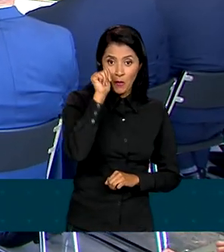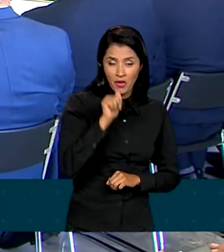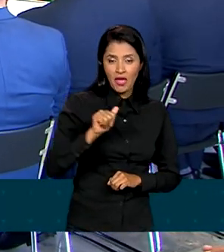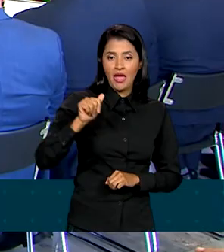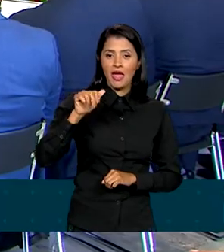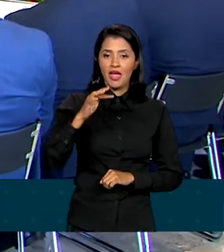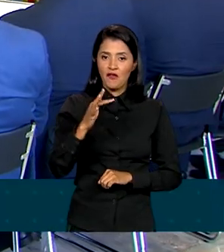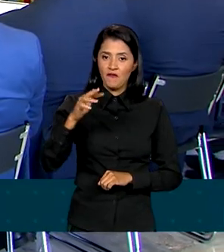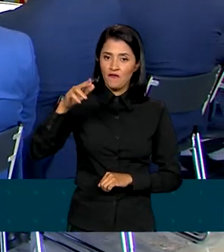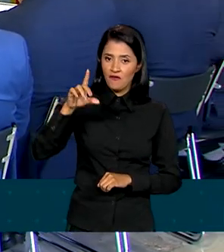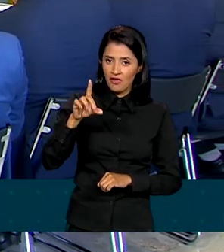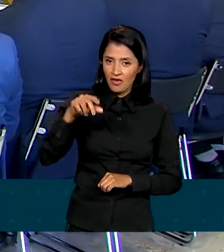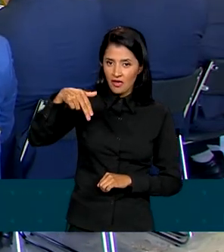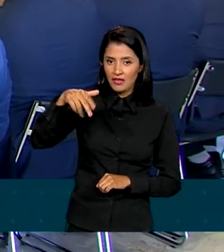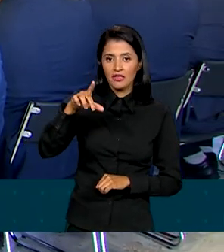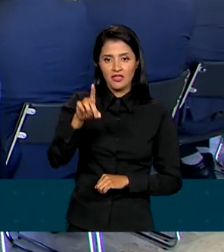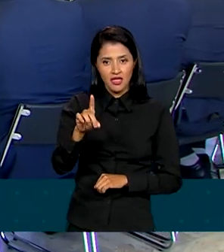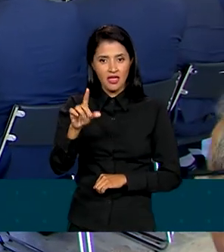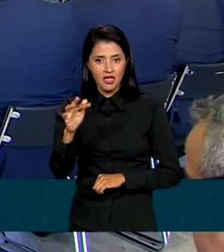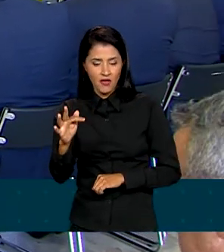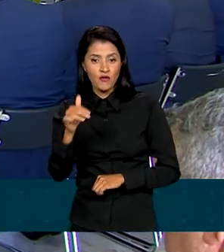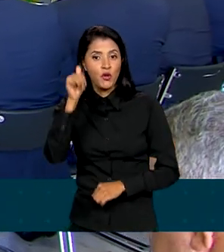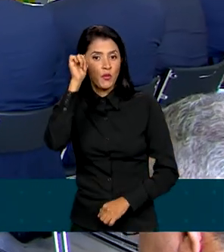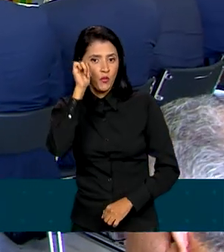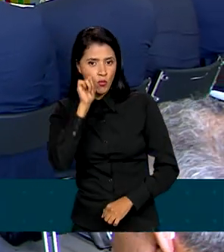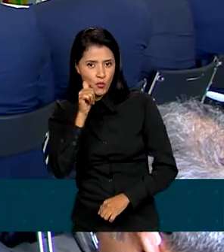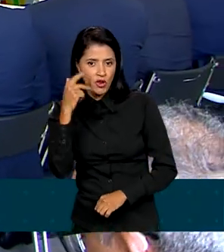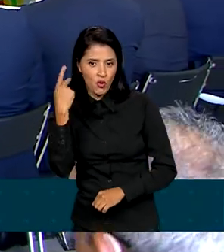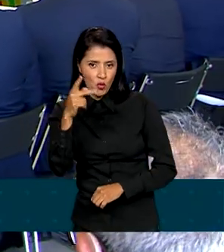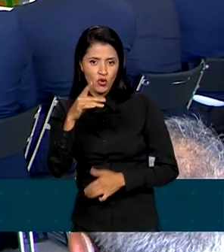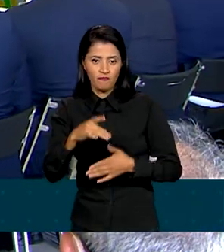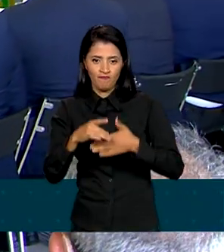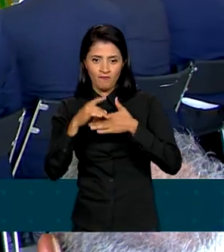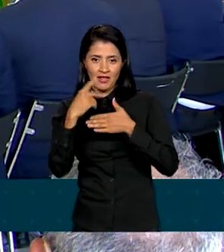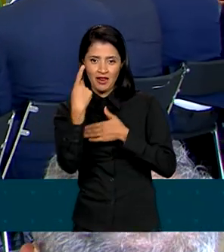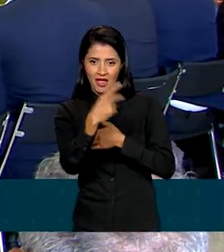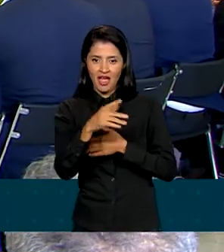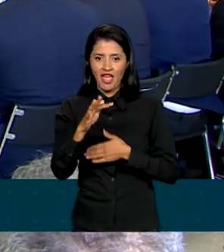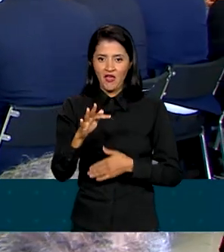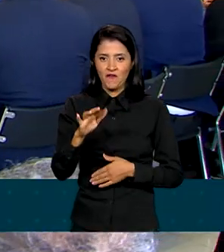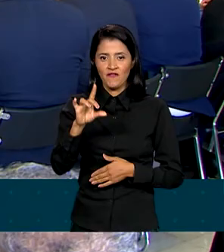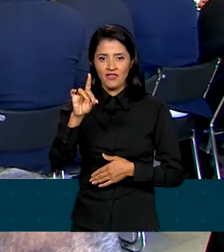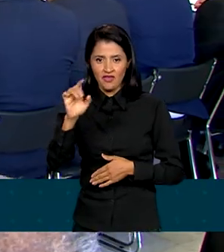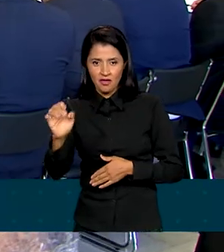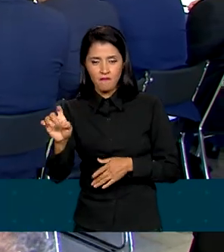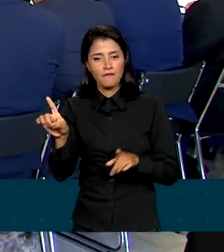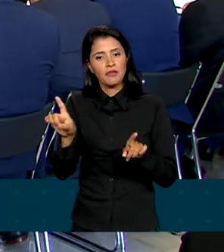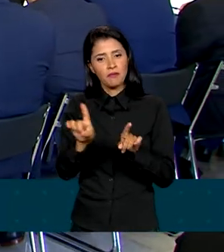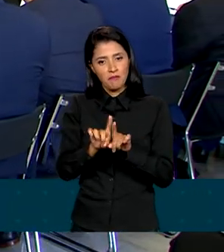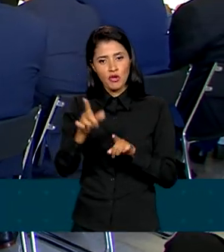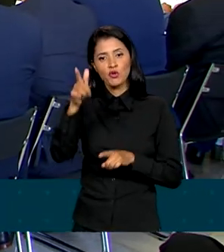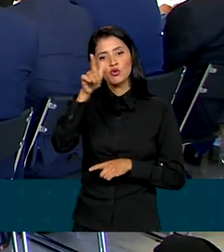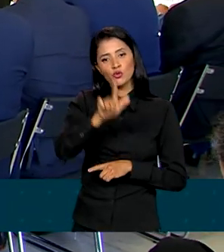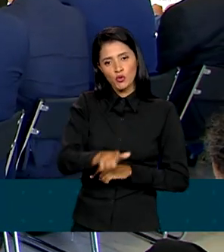FNDE, Fernanda Pacobaíba, uma mulher que dirige hoje o FNDE. Queria cumprimentar também mais uma vez